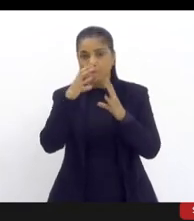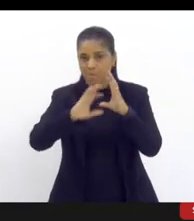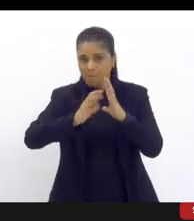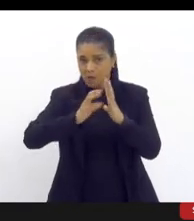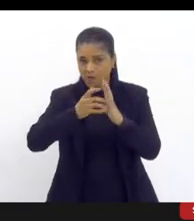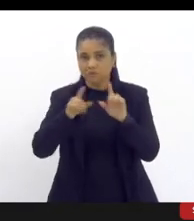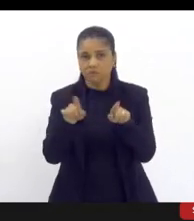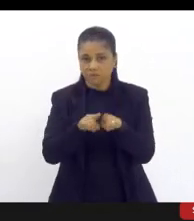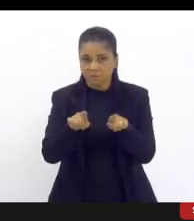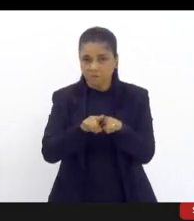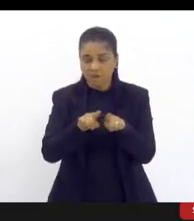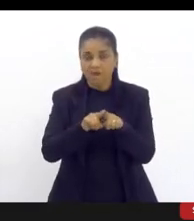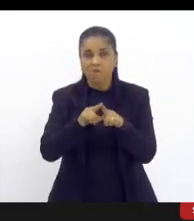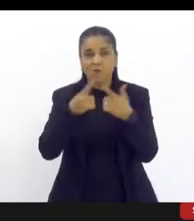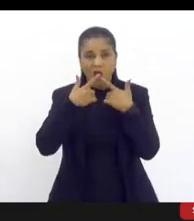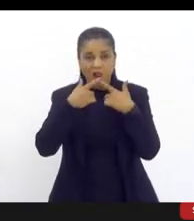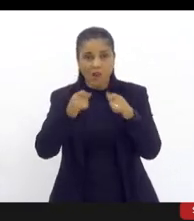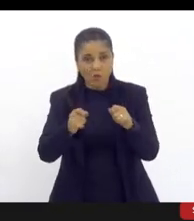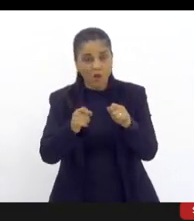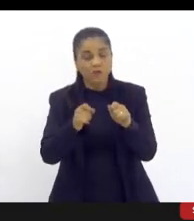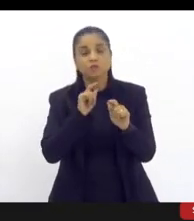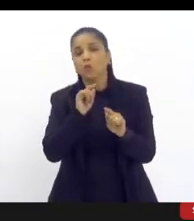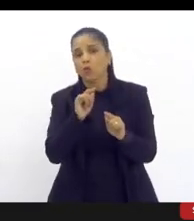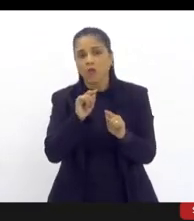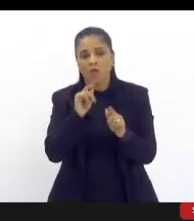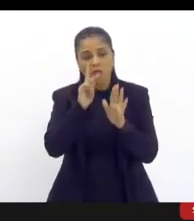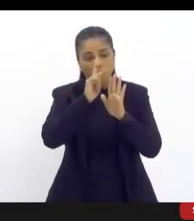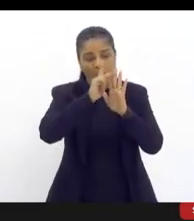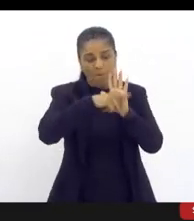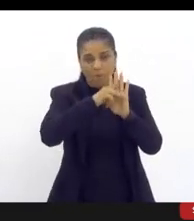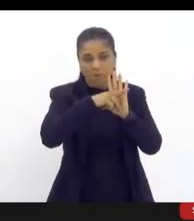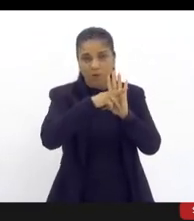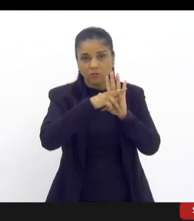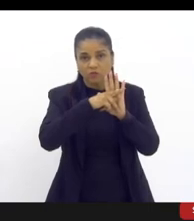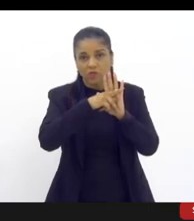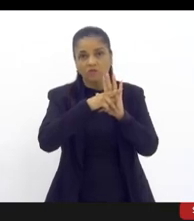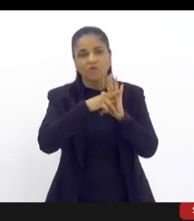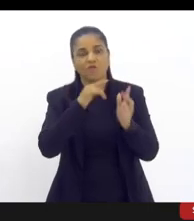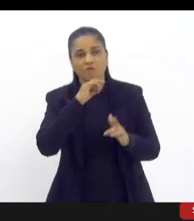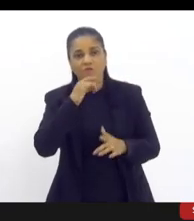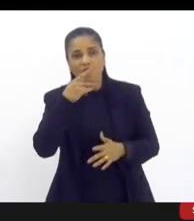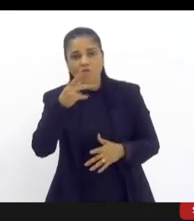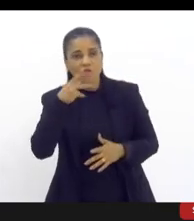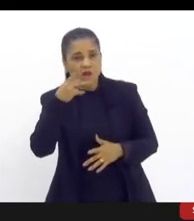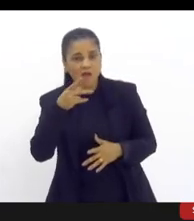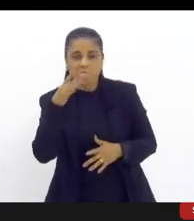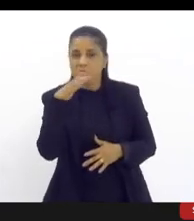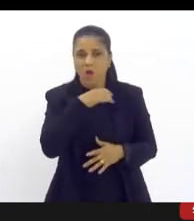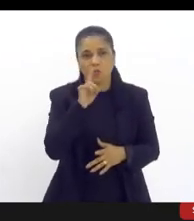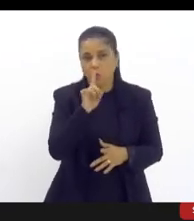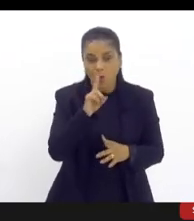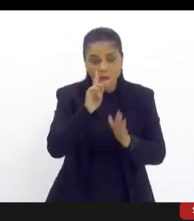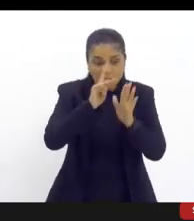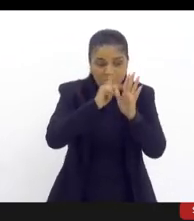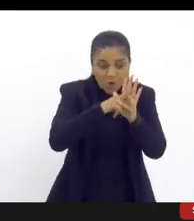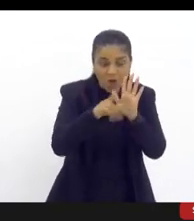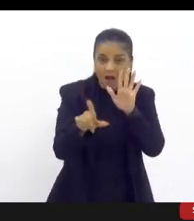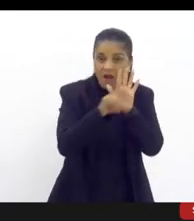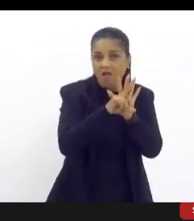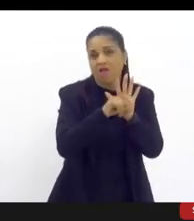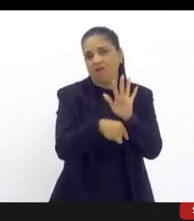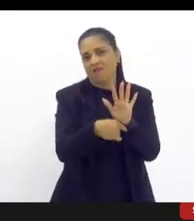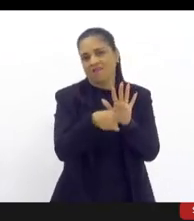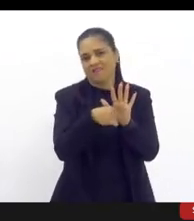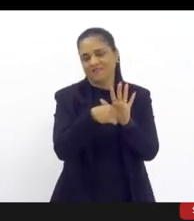a linguagem do deputado é projeto de lei. A linguagem do deputado não é falar mal nem bem de alguém, é projeto de lei. A lei é feita